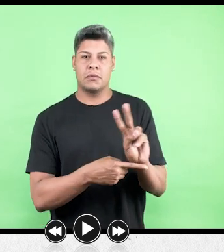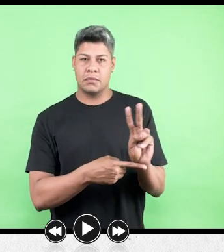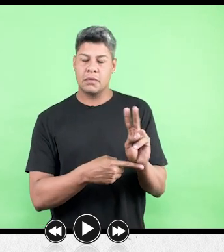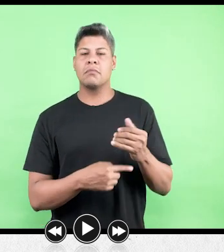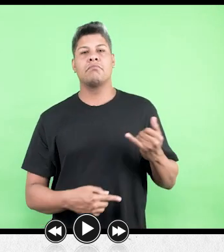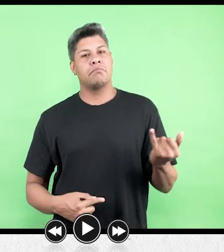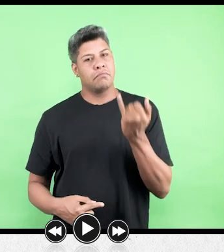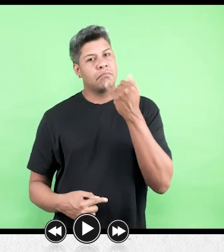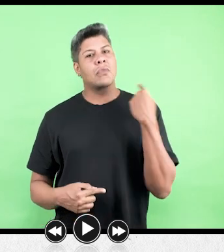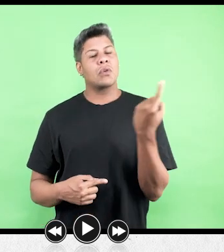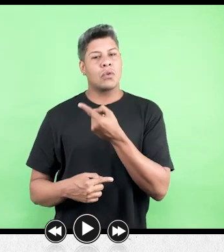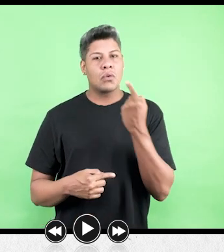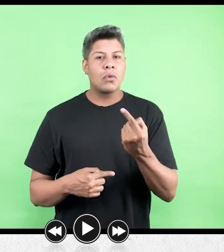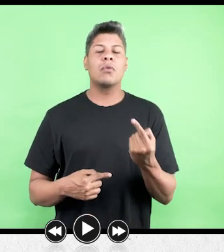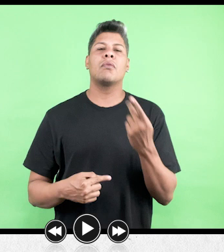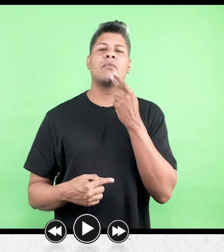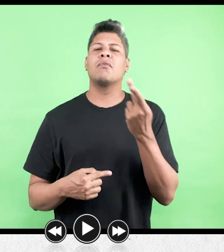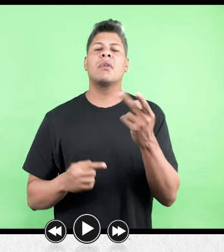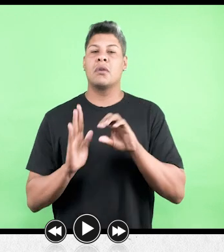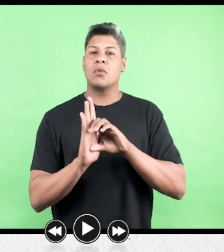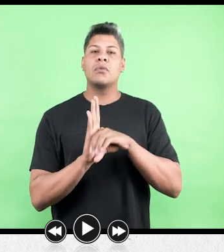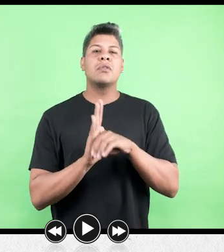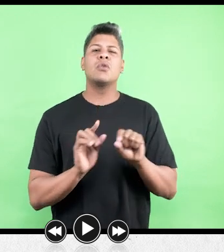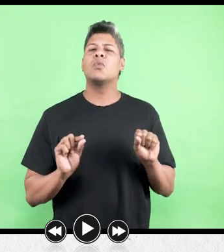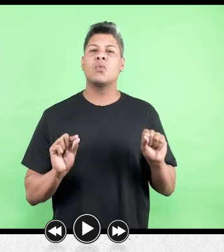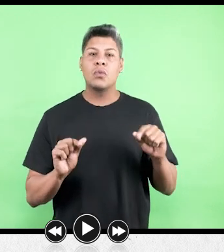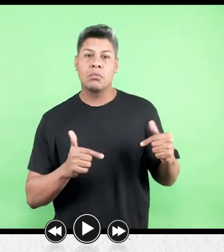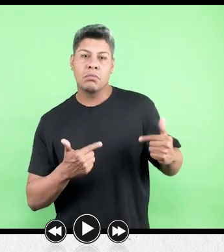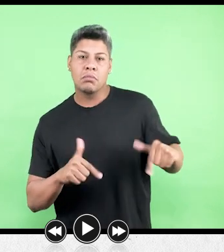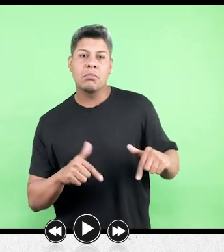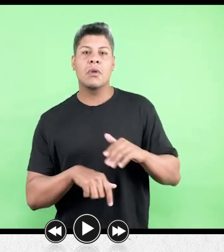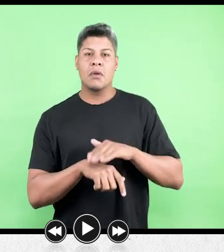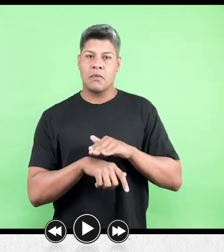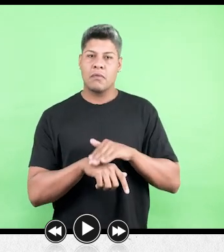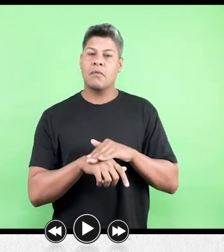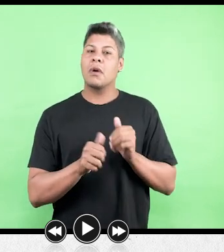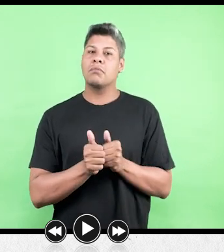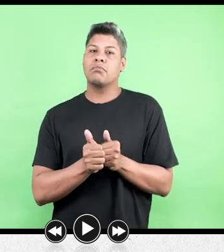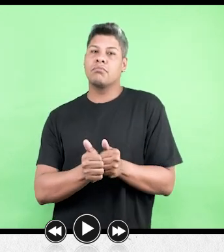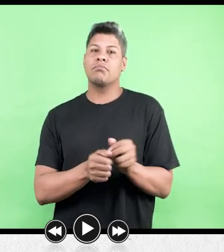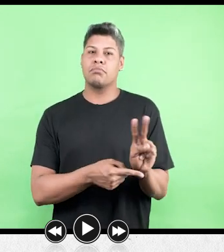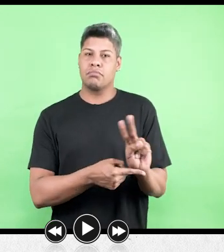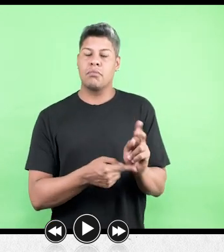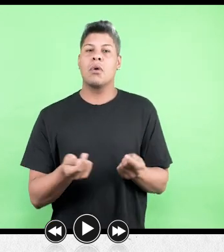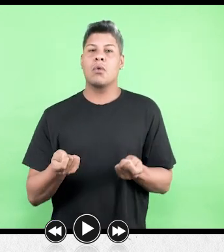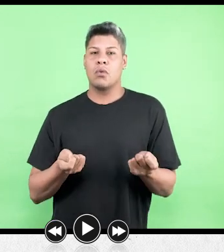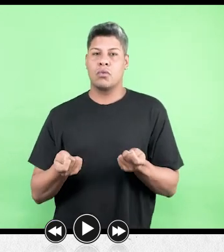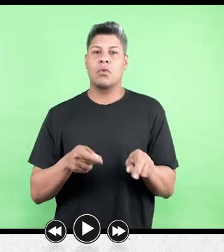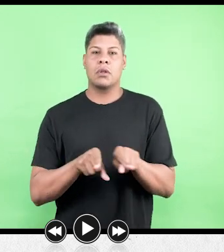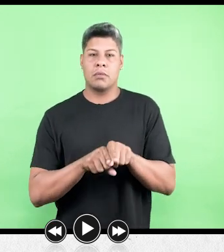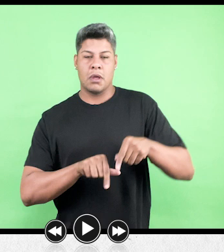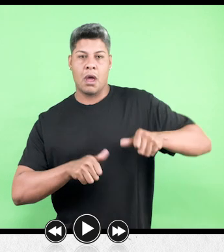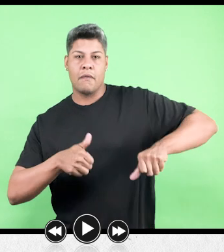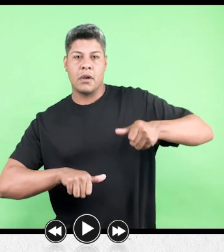importante a gente conceituar o que seria essa atividade que faz toda a parte de acompanhamento, monitoramento, controle e avaliação